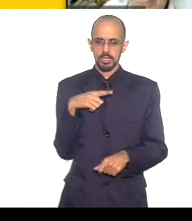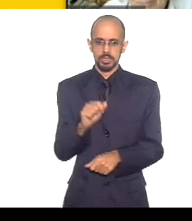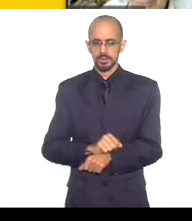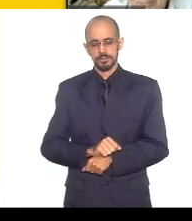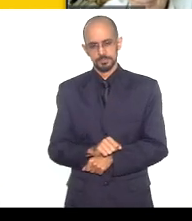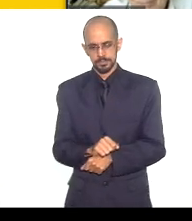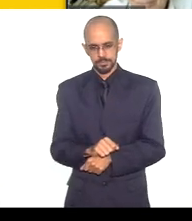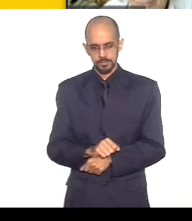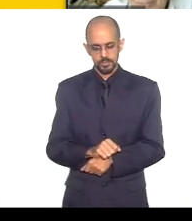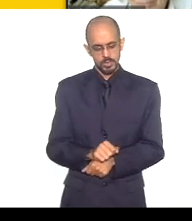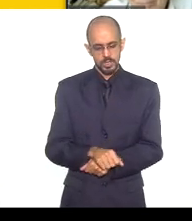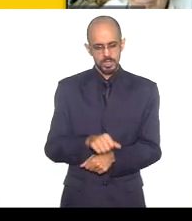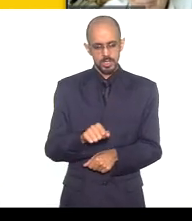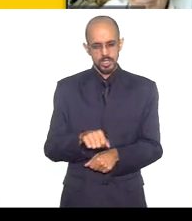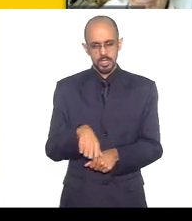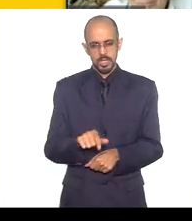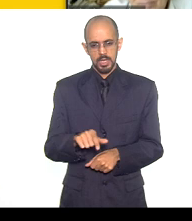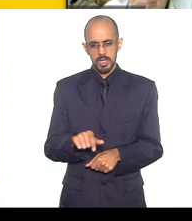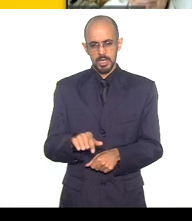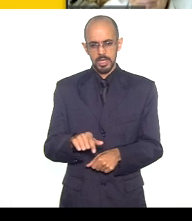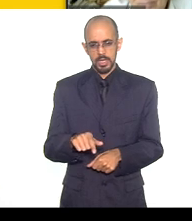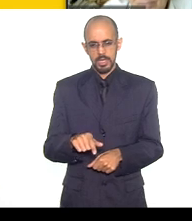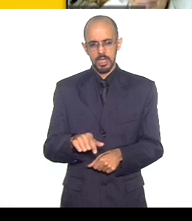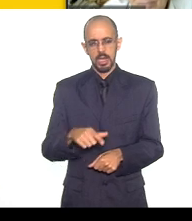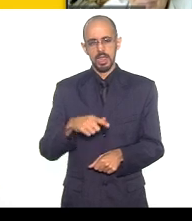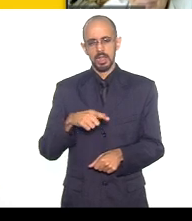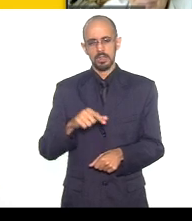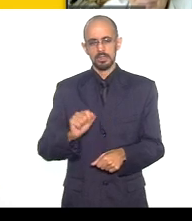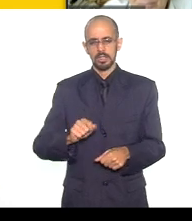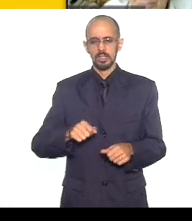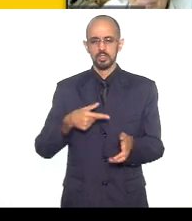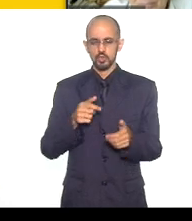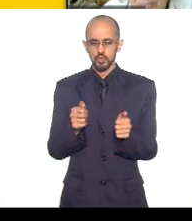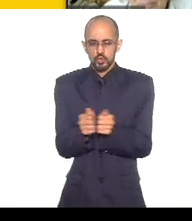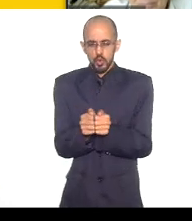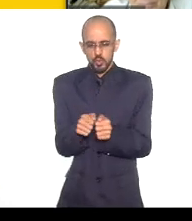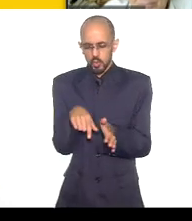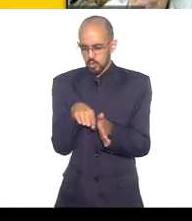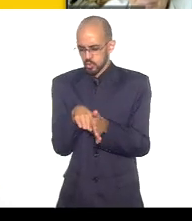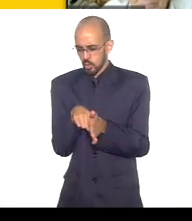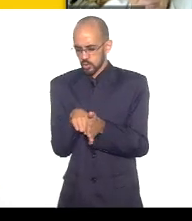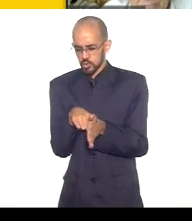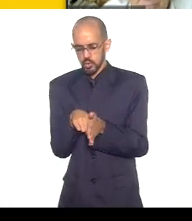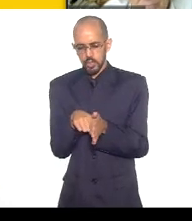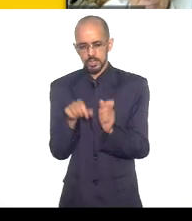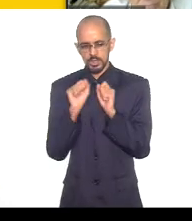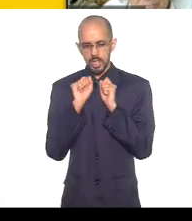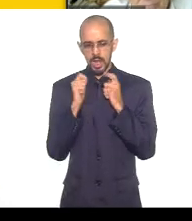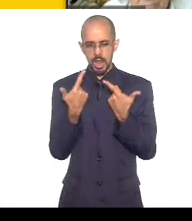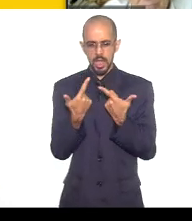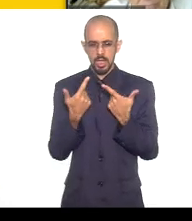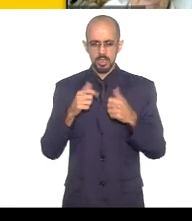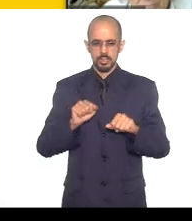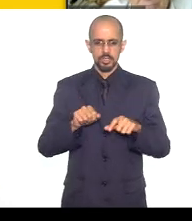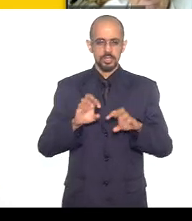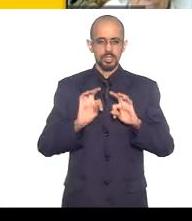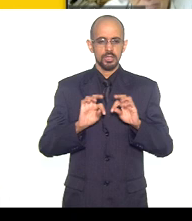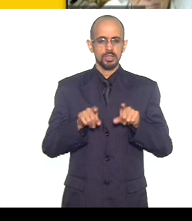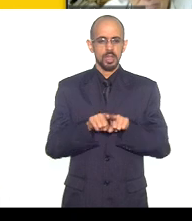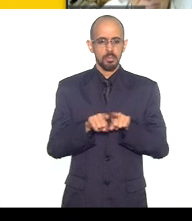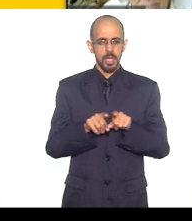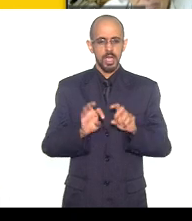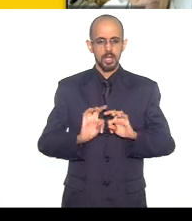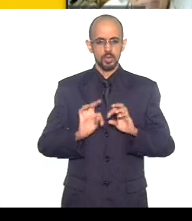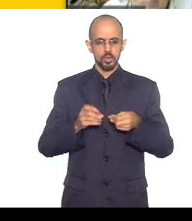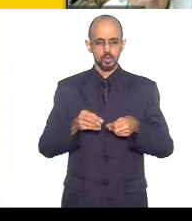Doutora Magda Chambriard, em nome da qual também saúdo todos os consultores legislativos da Alerj e também todas as autoridades dos órgãos